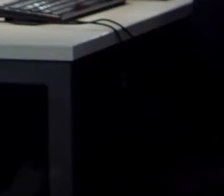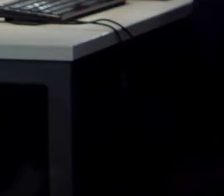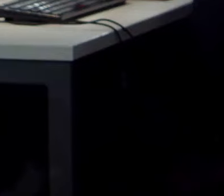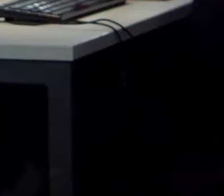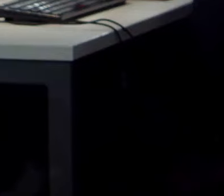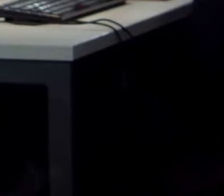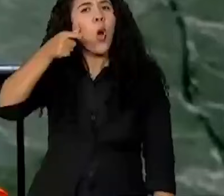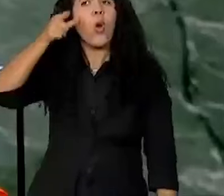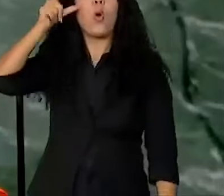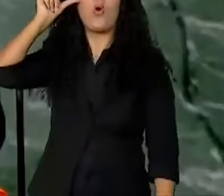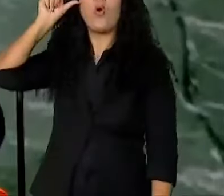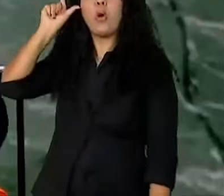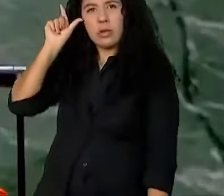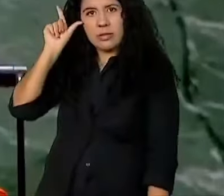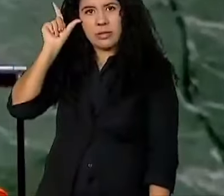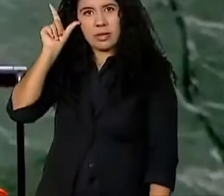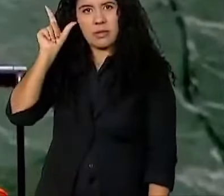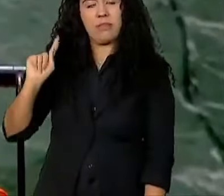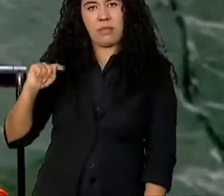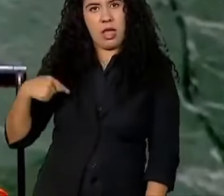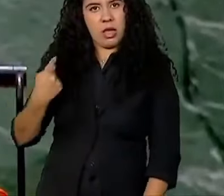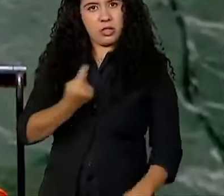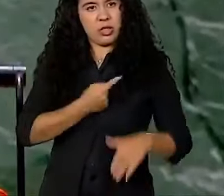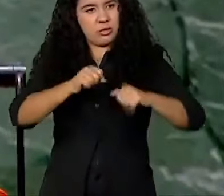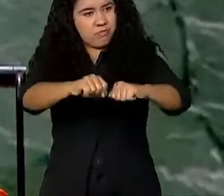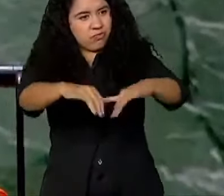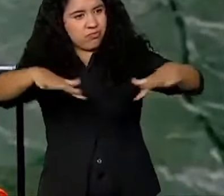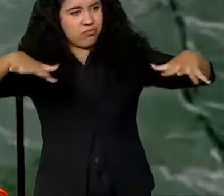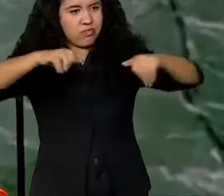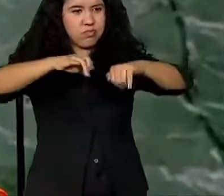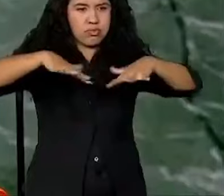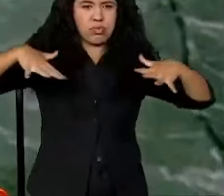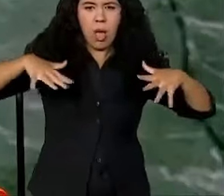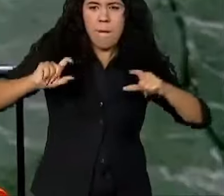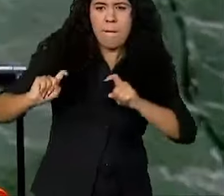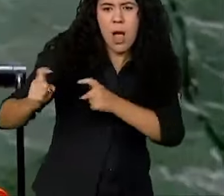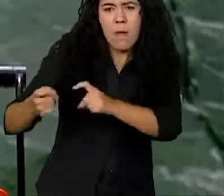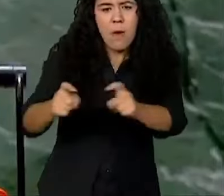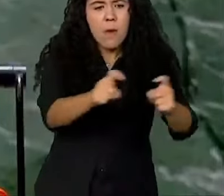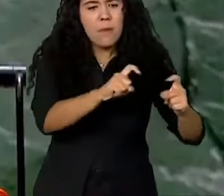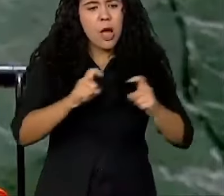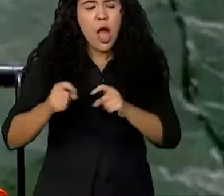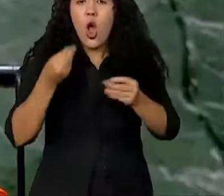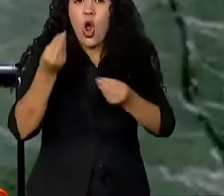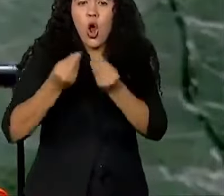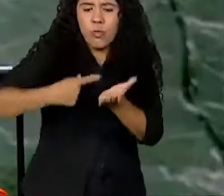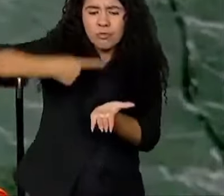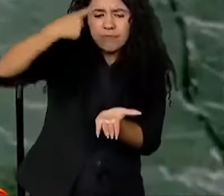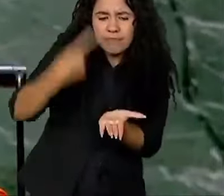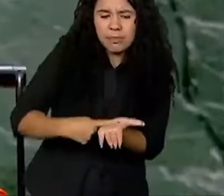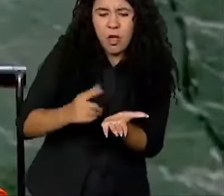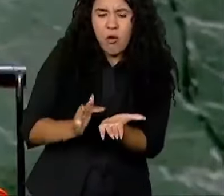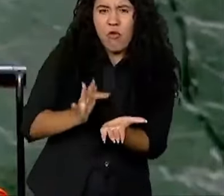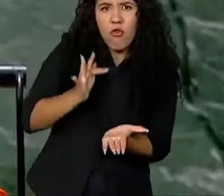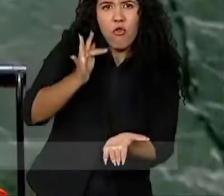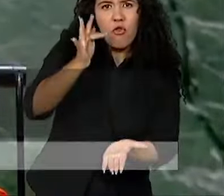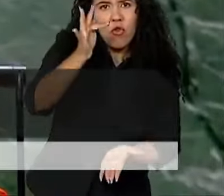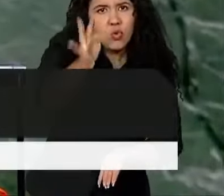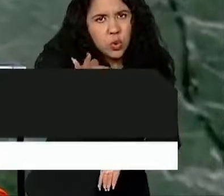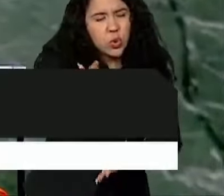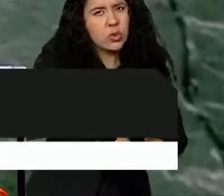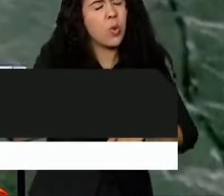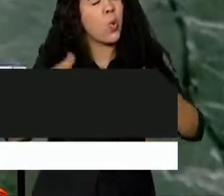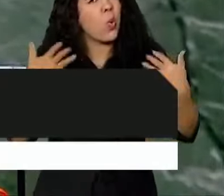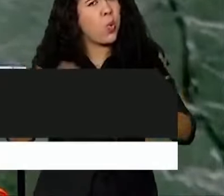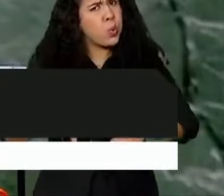especial. O presidente Lula está em Belém, no Pará, onde participa neste sábado da Romaria Fluvial do Círio de Nazaré. O evento